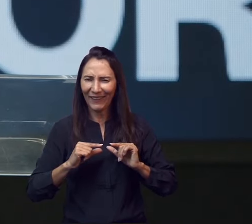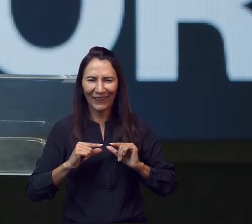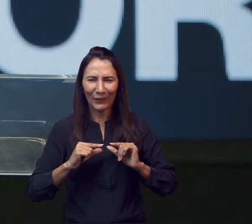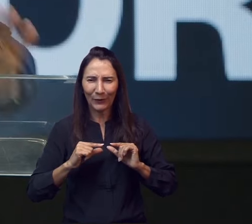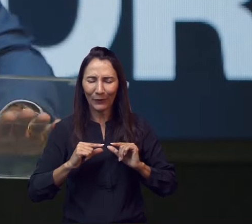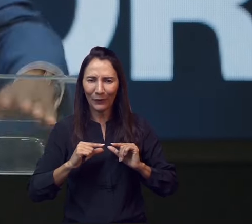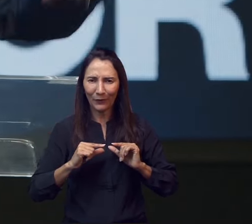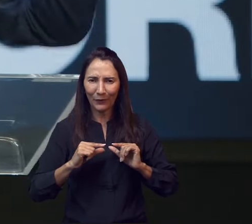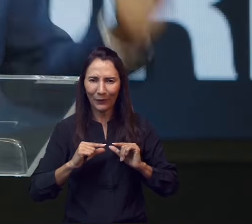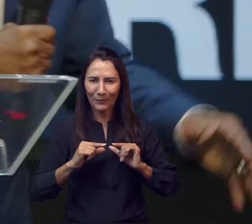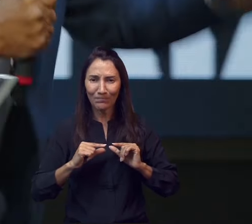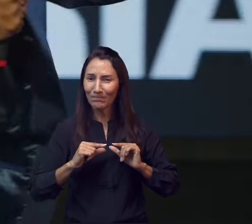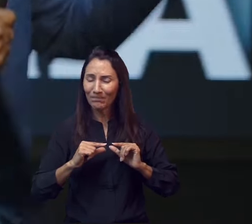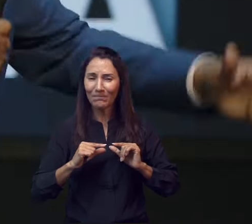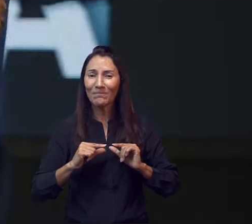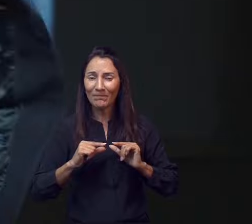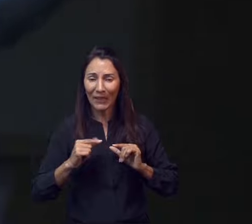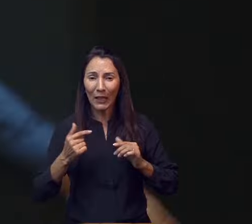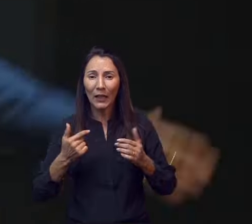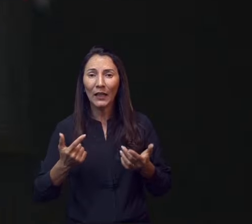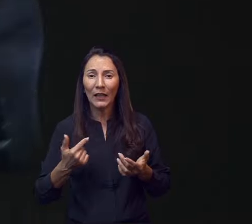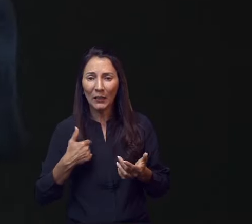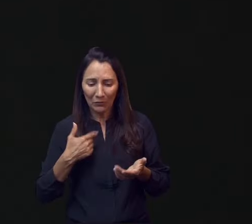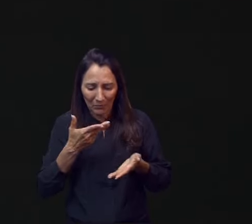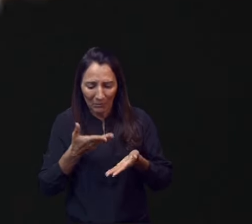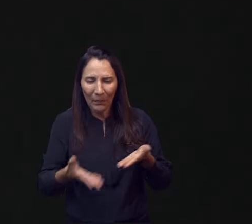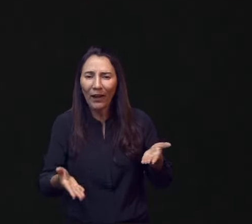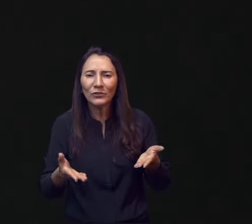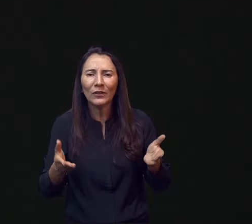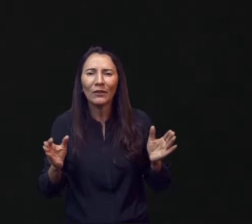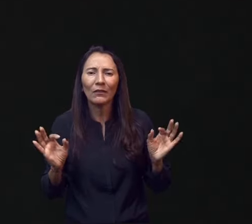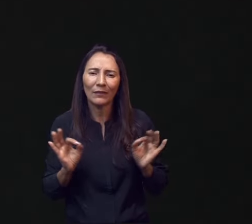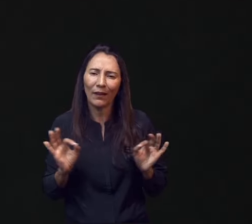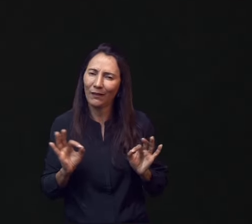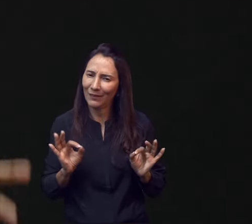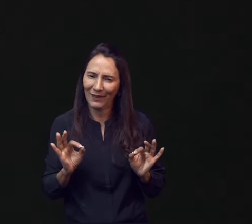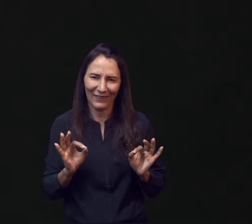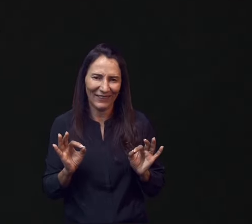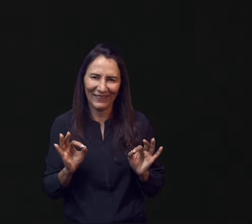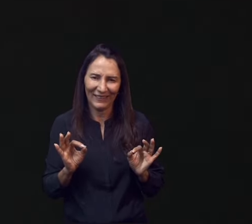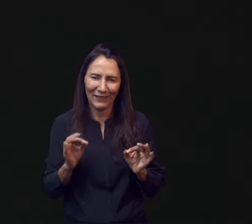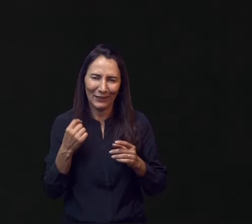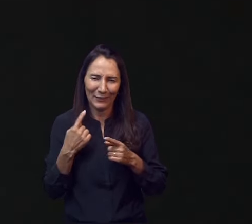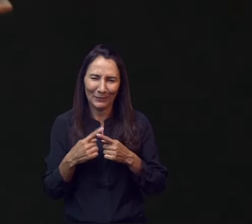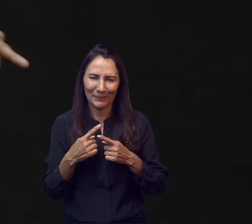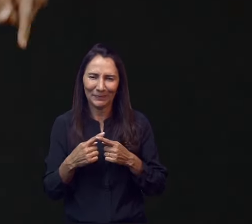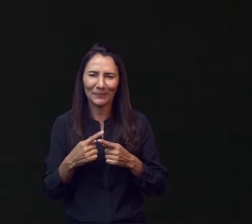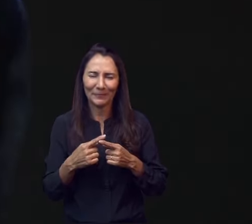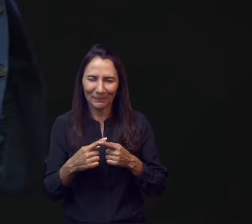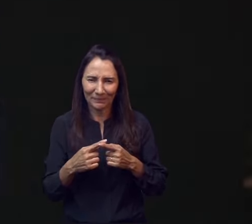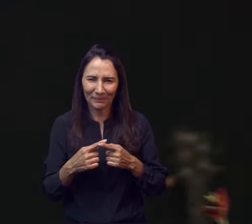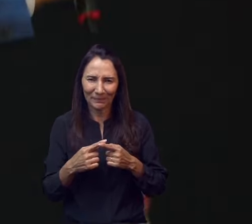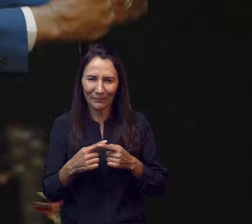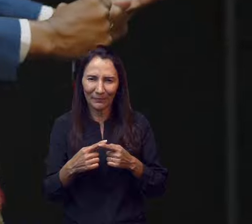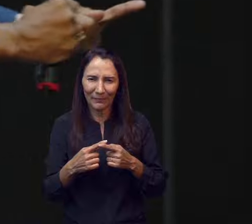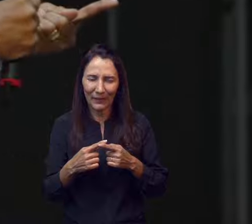vida eu não vou perder nada porque porque